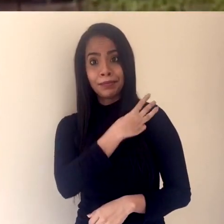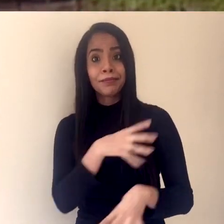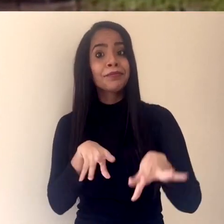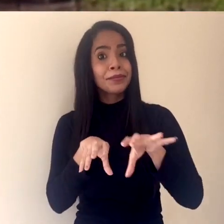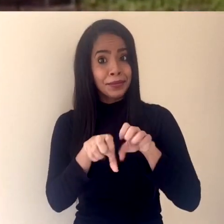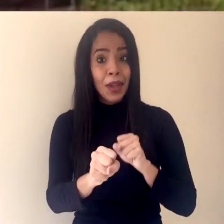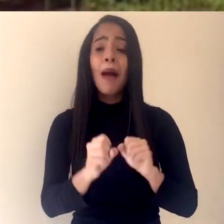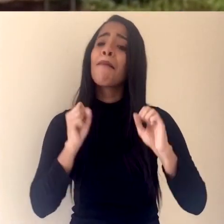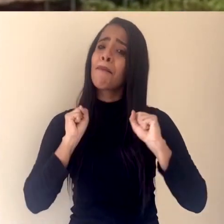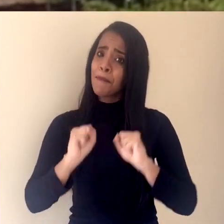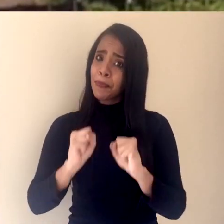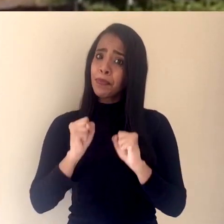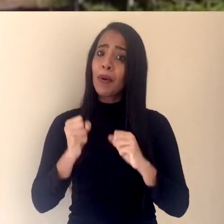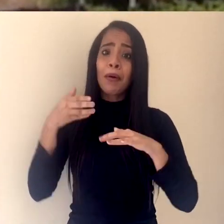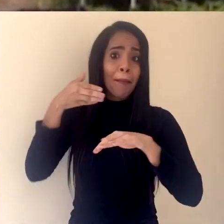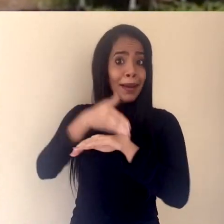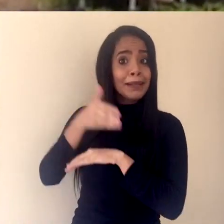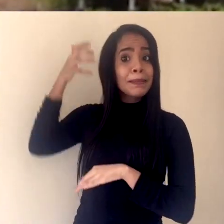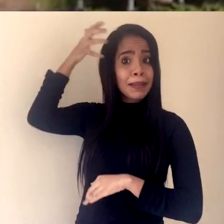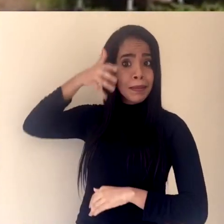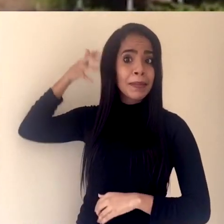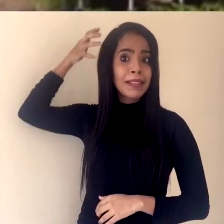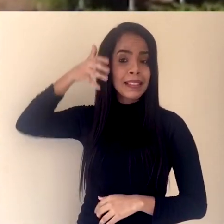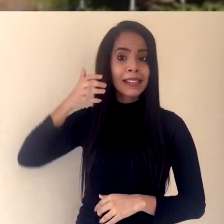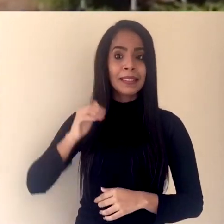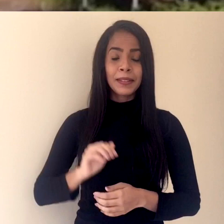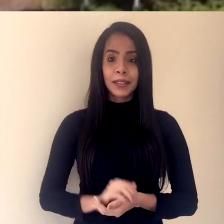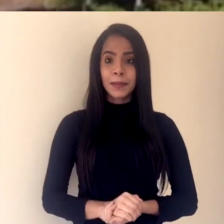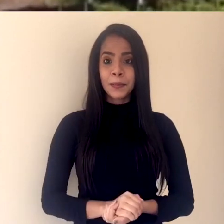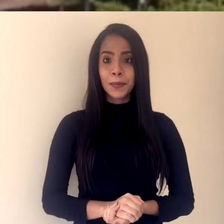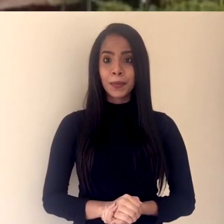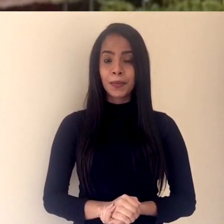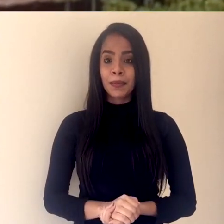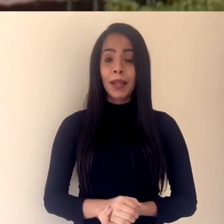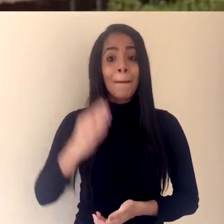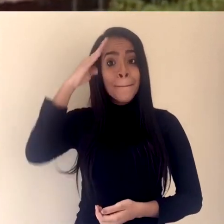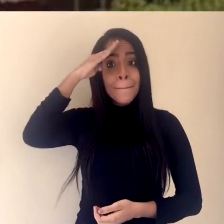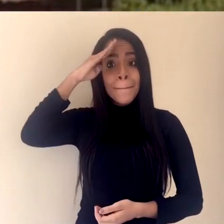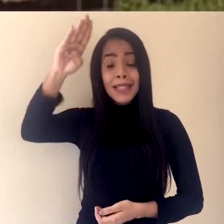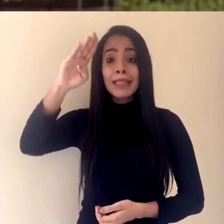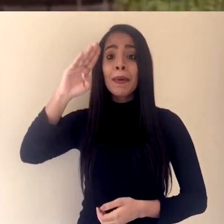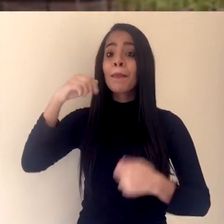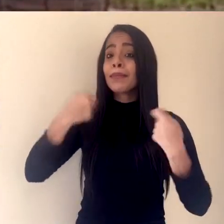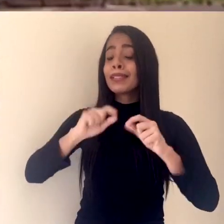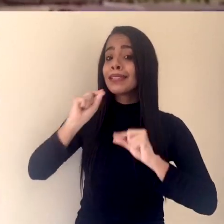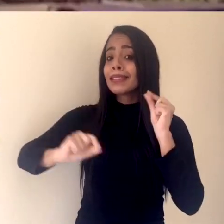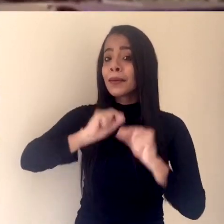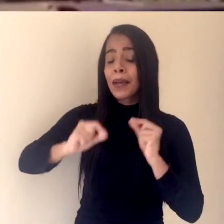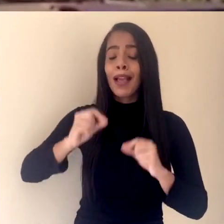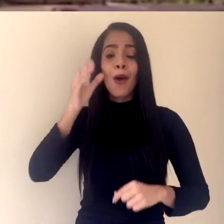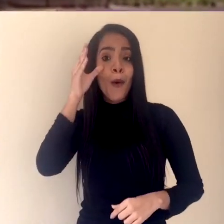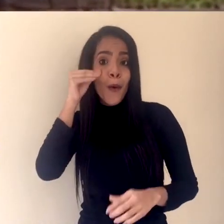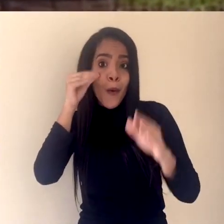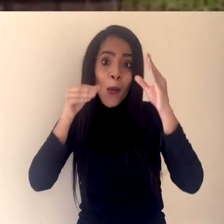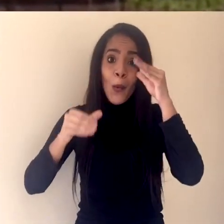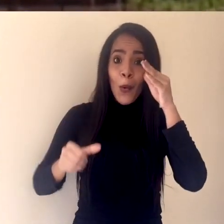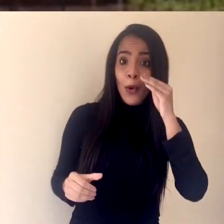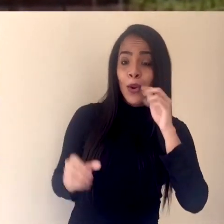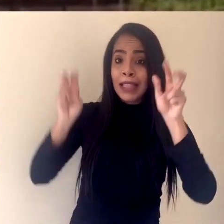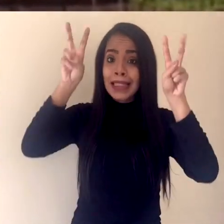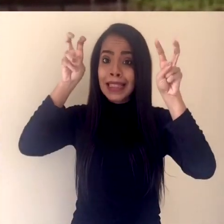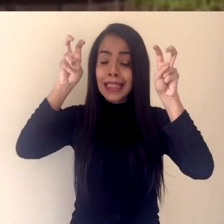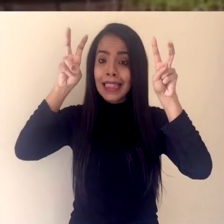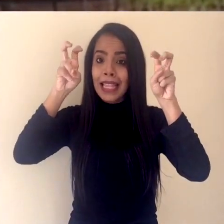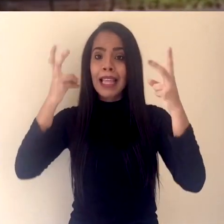apto a participar da palestra. E principalmente curiosidade, né? Curiosidade sobre